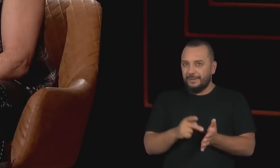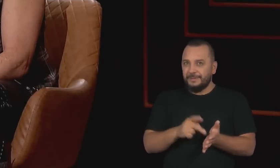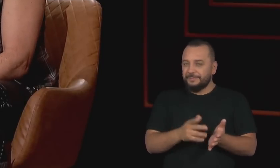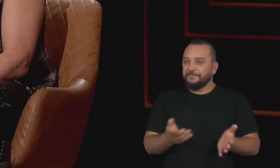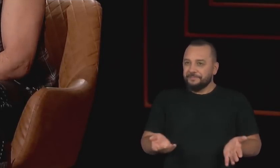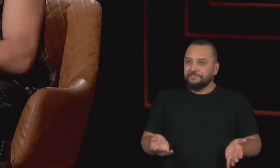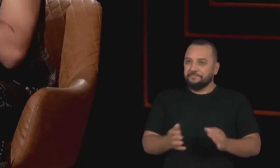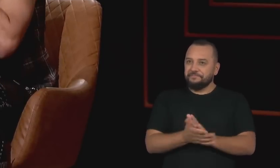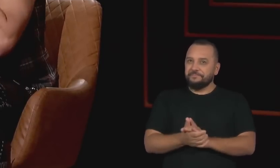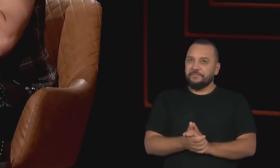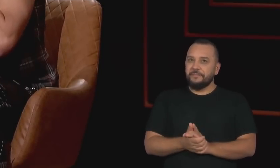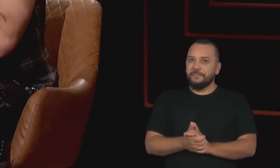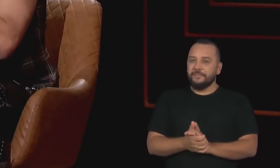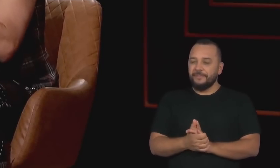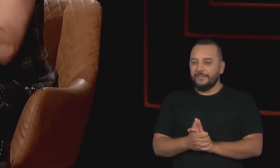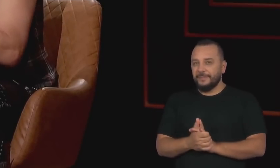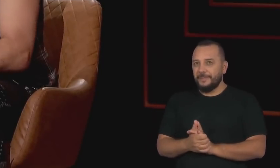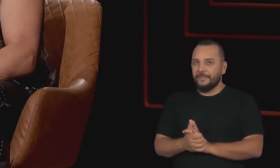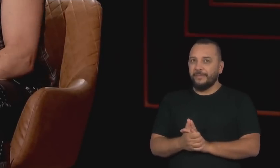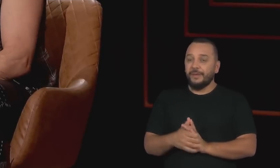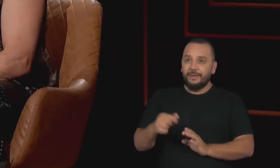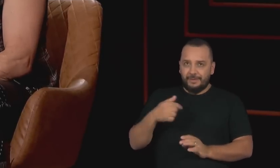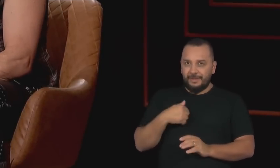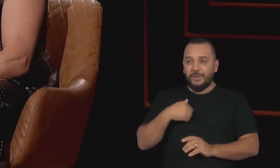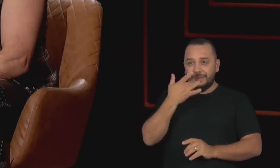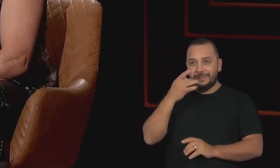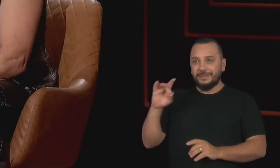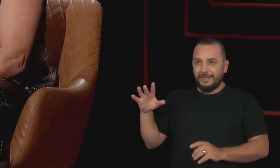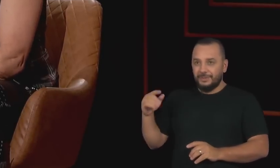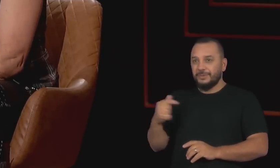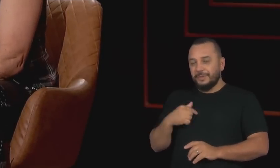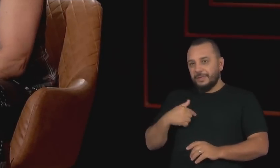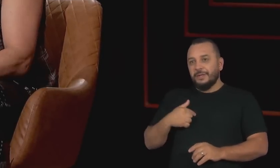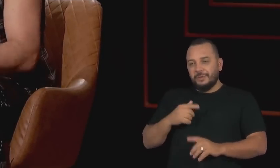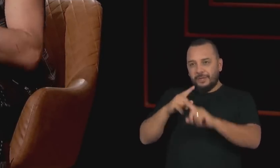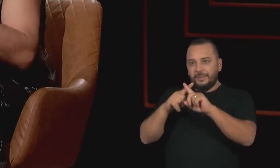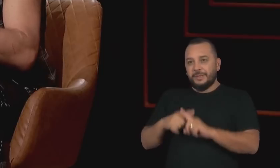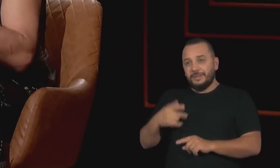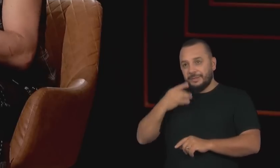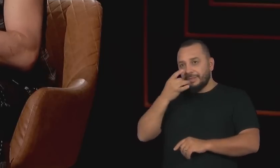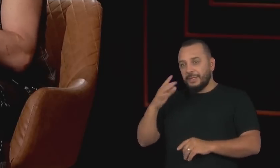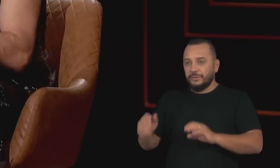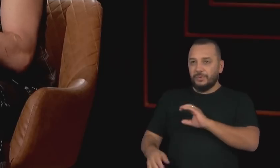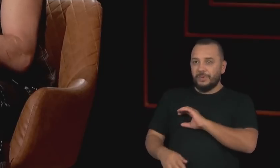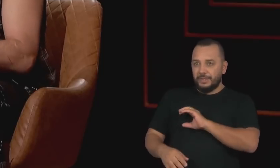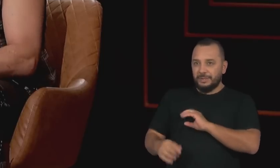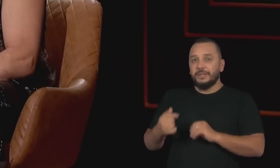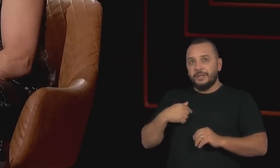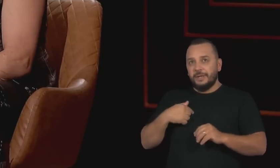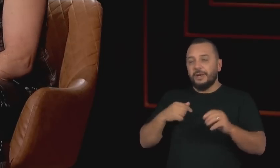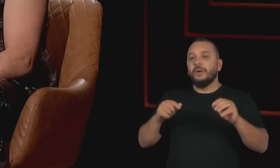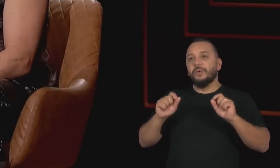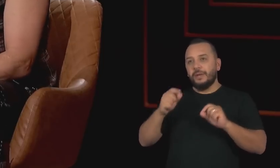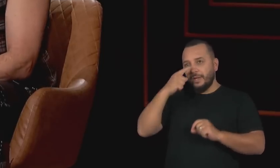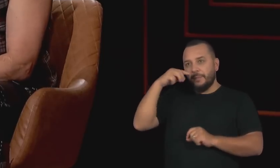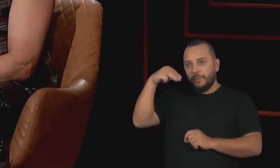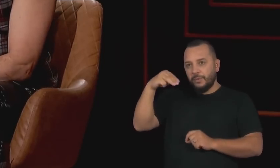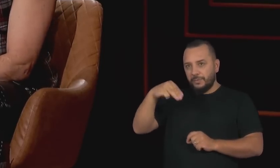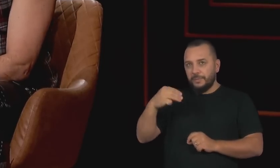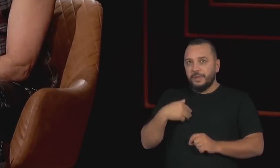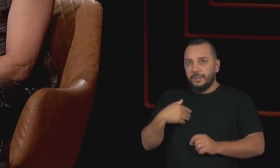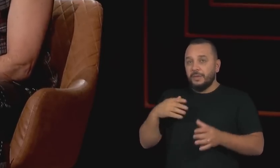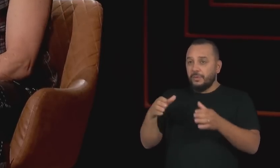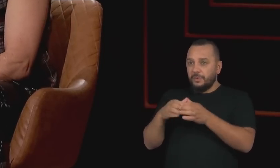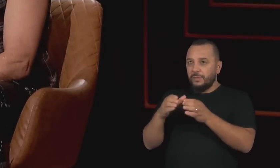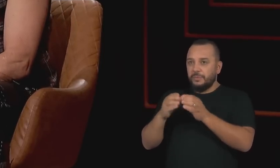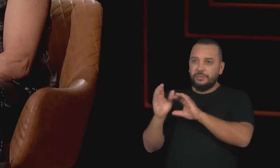Eu era santista, né? Eu fui num jogo do Santos Corinthians, eu estava ali com a torcida no Morumbi e tal. Aí a torcida entrou